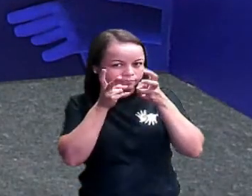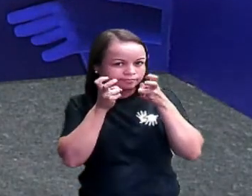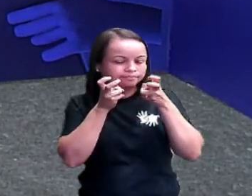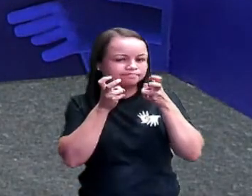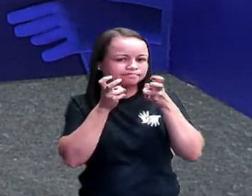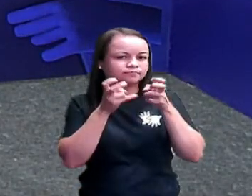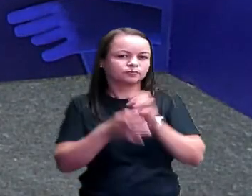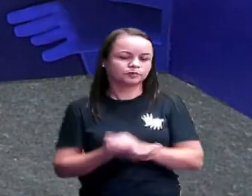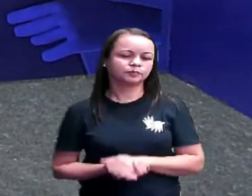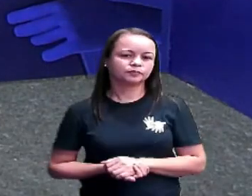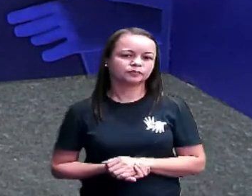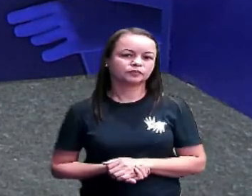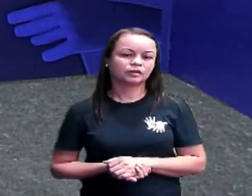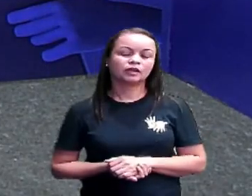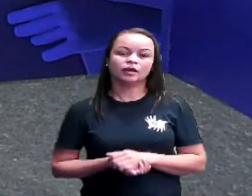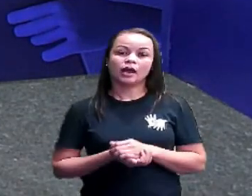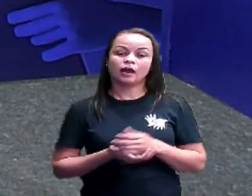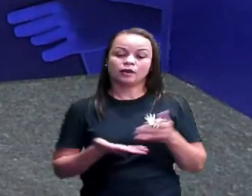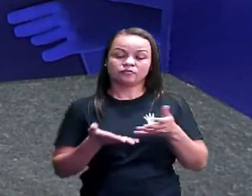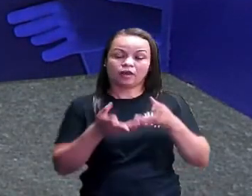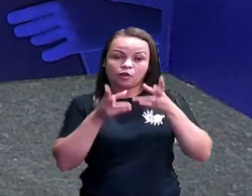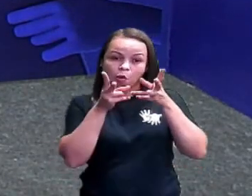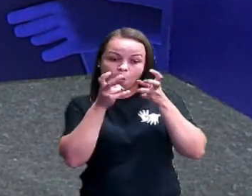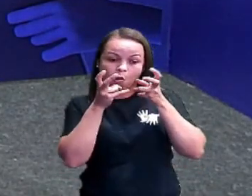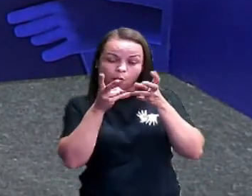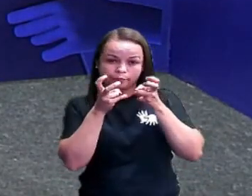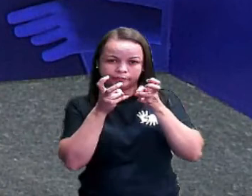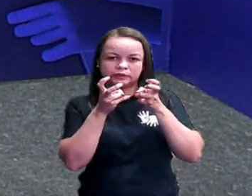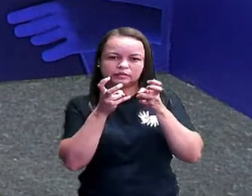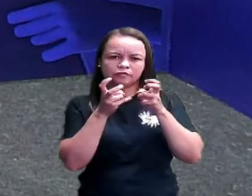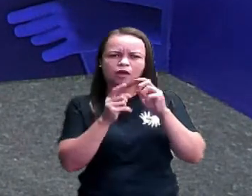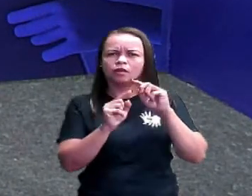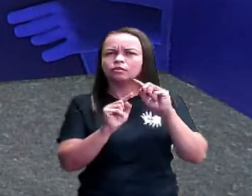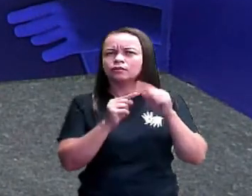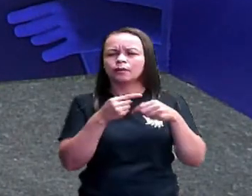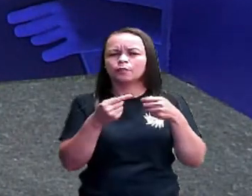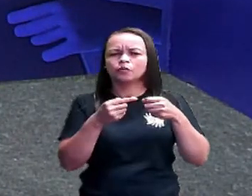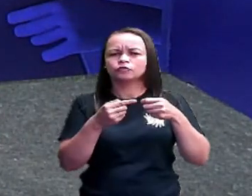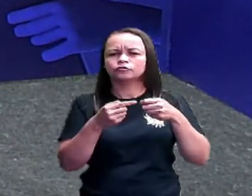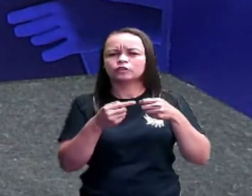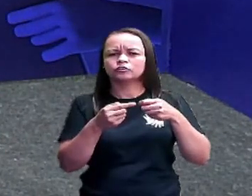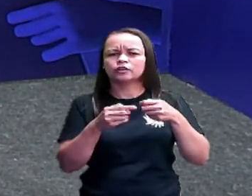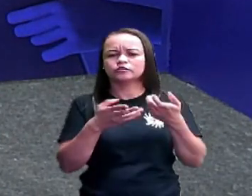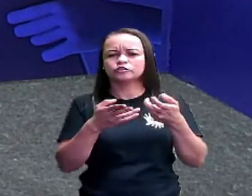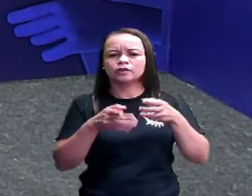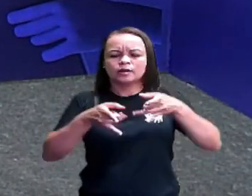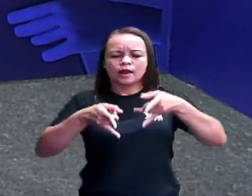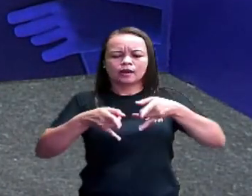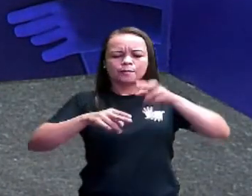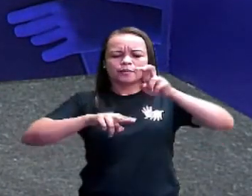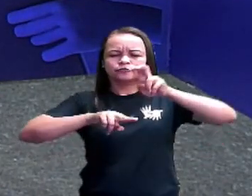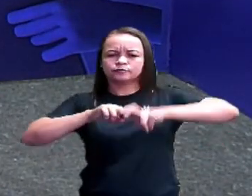observação. A gente vai observar, depois que a gente senta na cama da gente, o